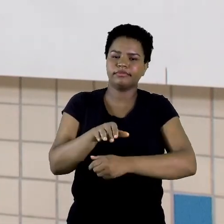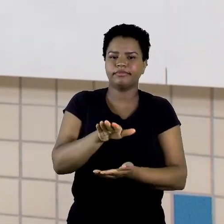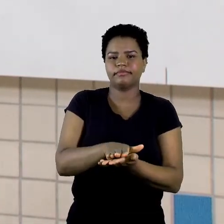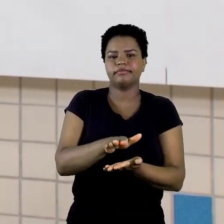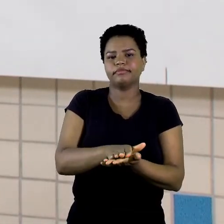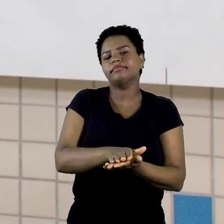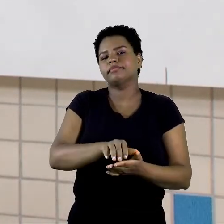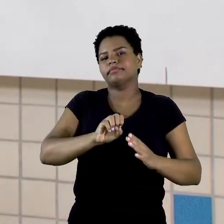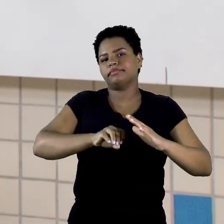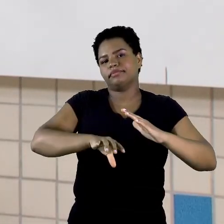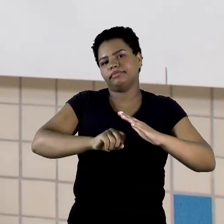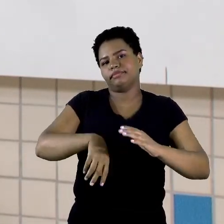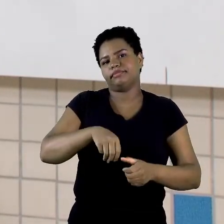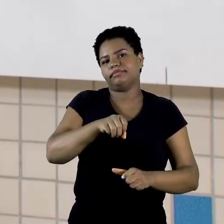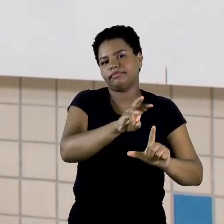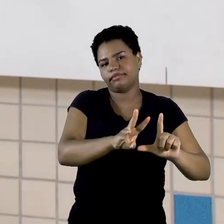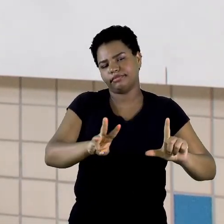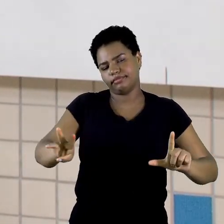endereço